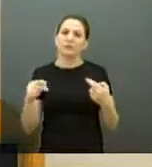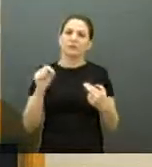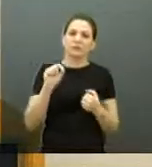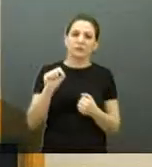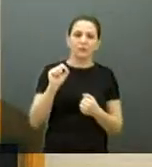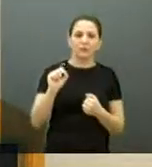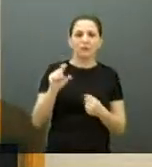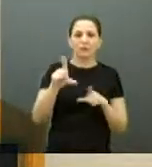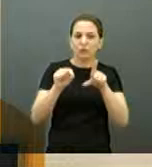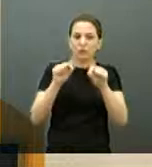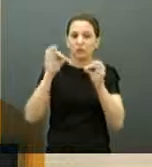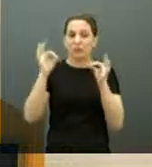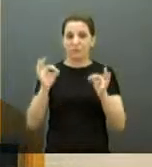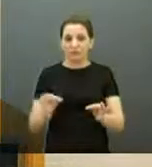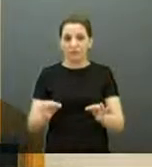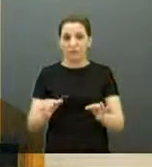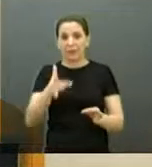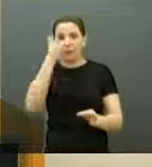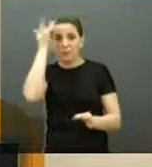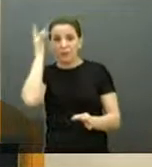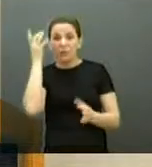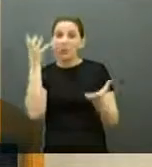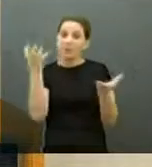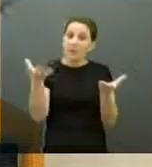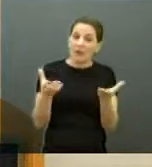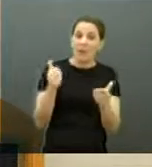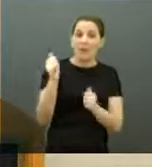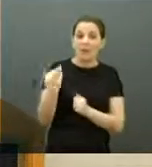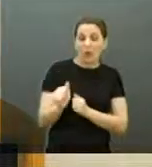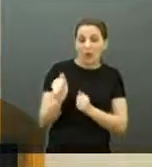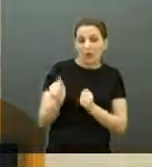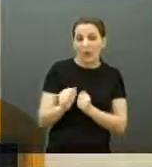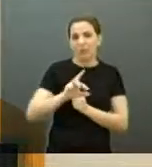alternativa. Mas para quem quer ver uma Araraquara diferente, está